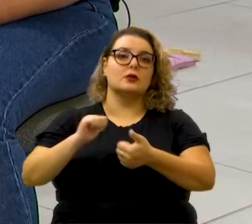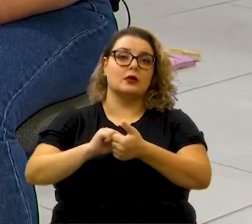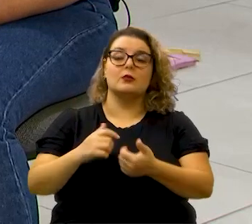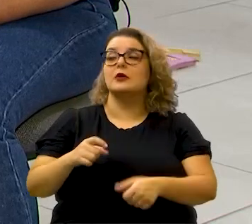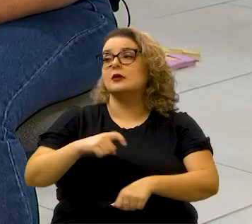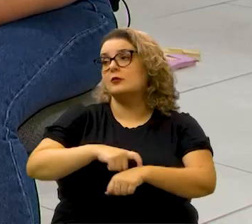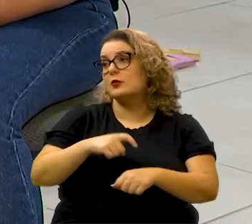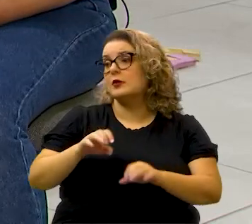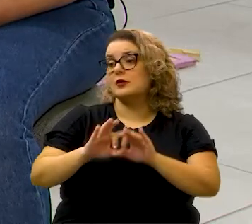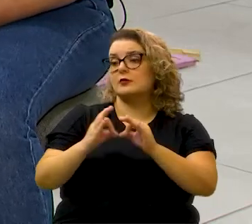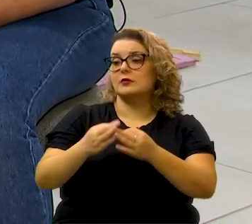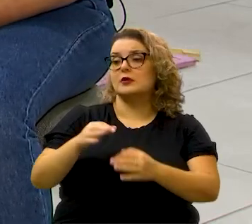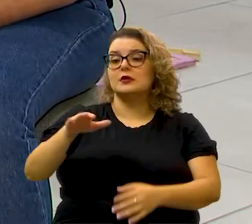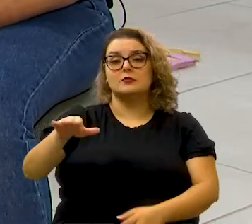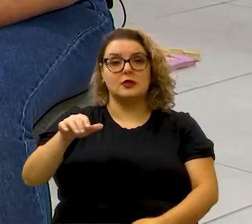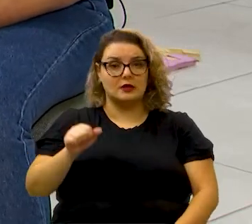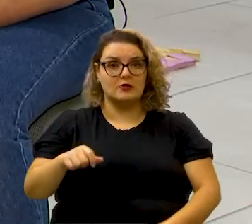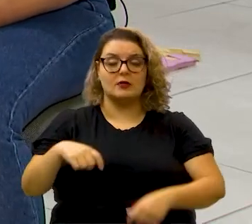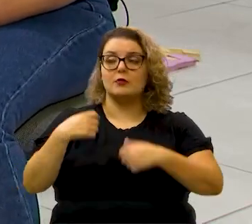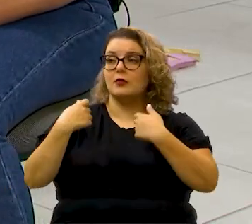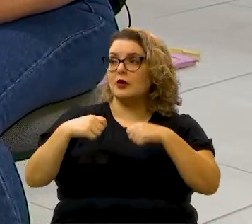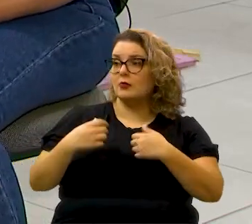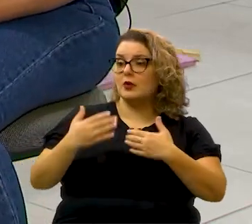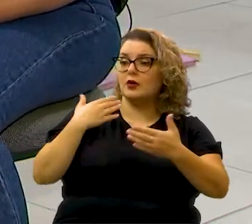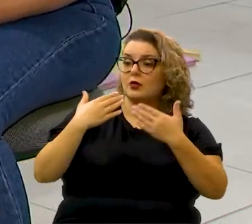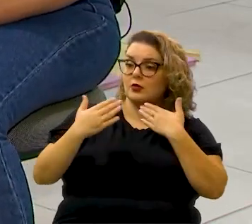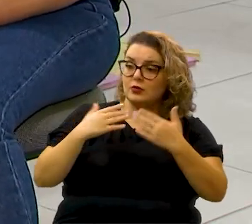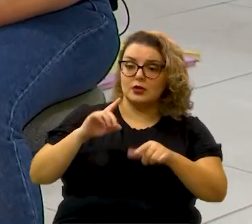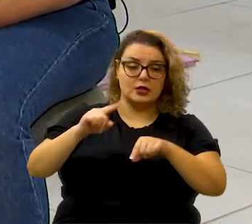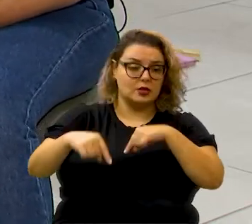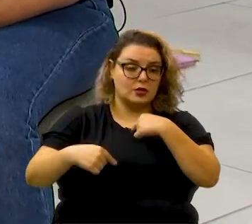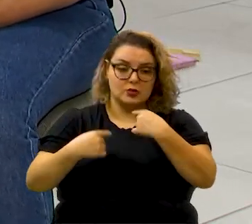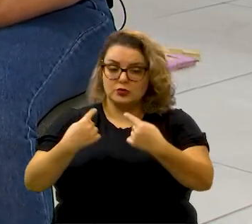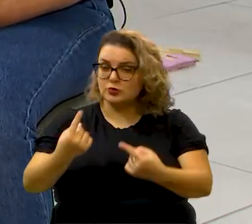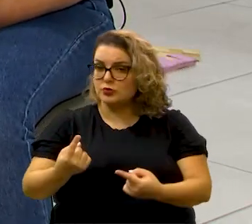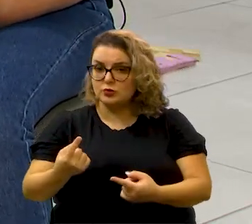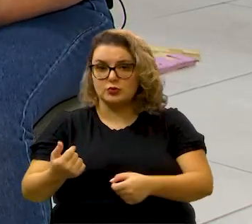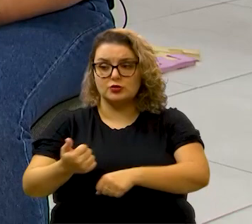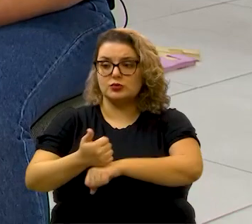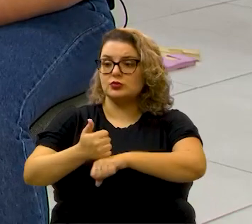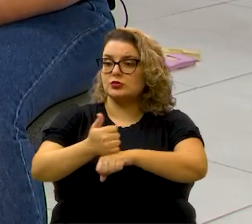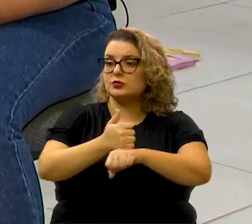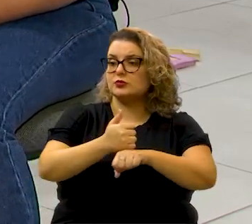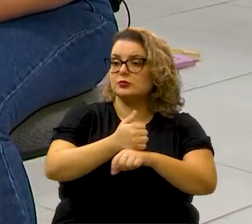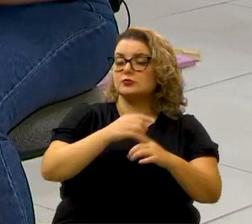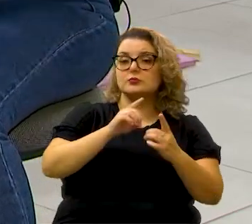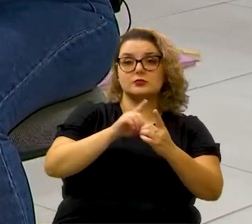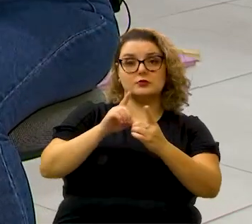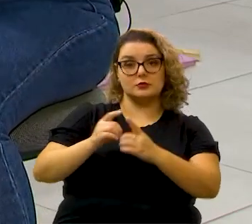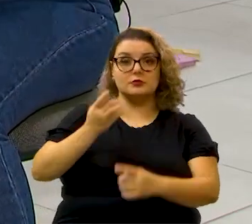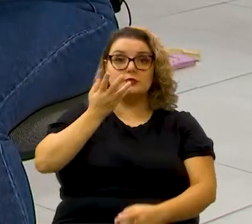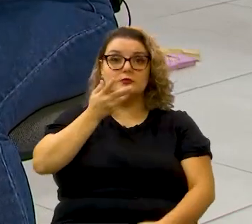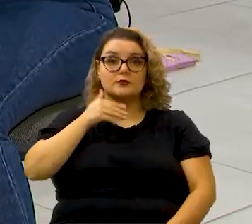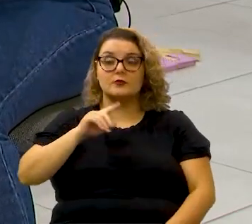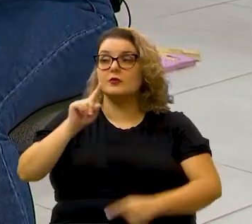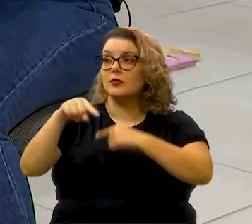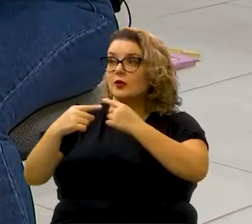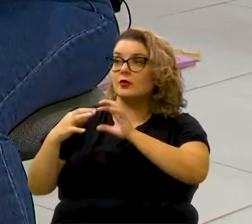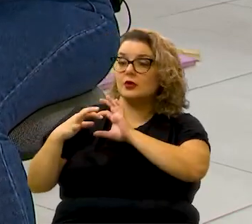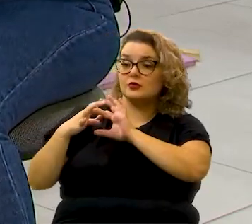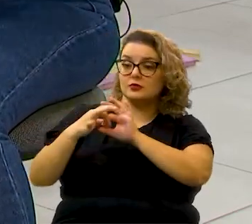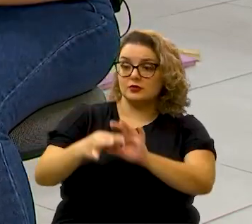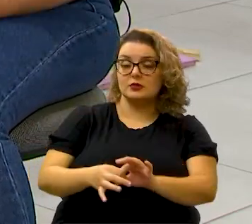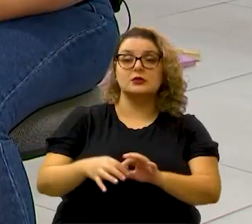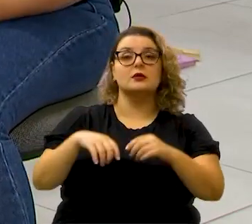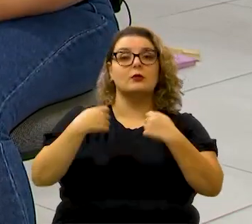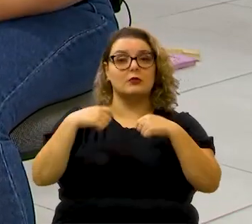qualidade. Porque vai ter momentos em que essa família vai precisar ser acionada, vai precisar conversar com outros profissionais que atendem essa